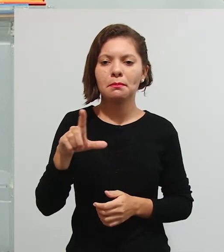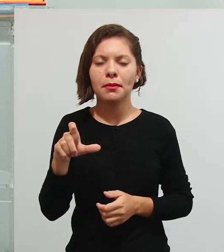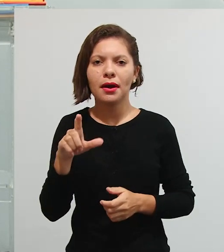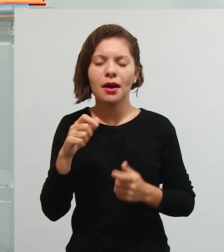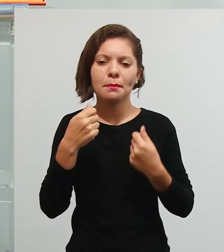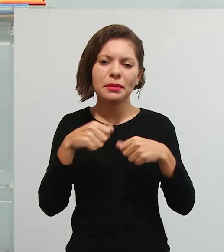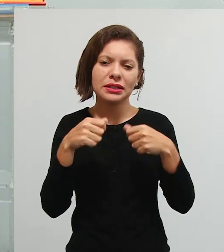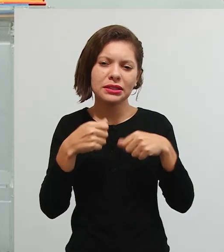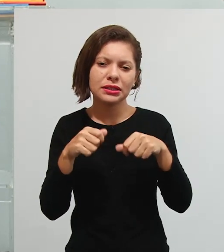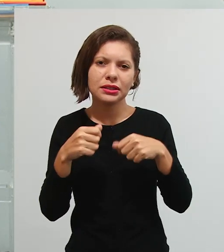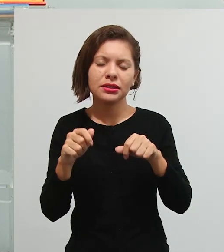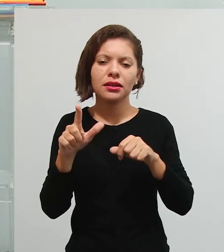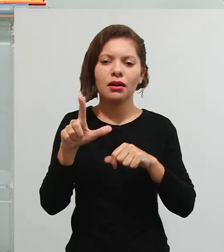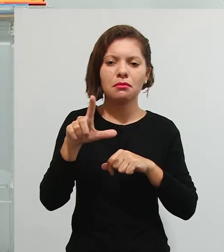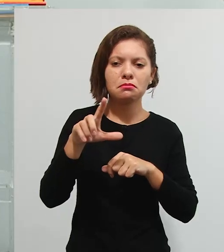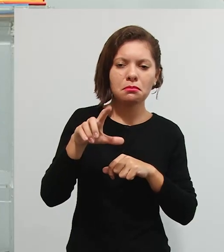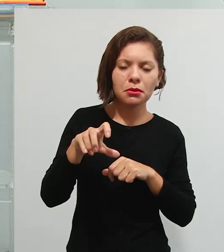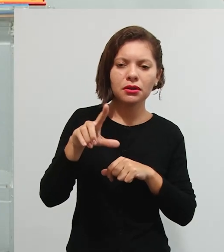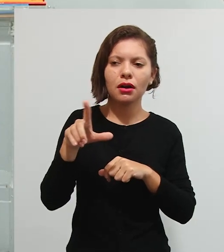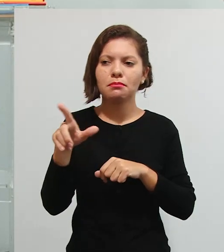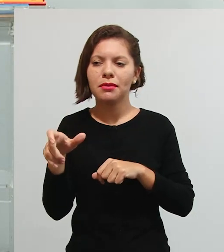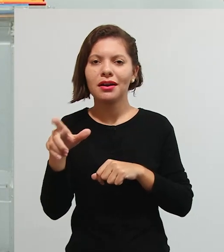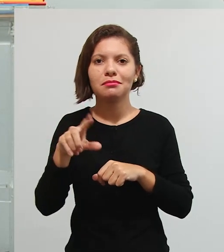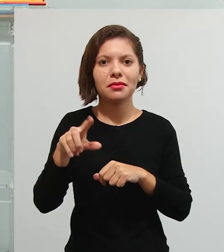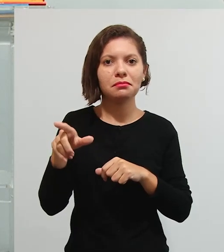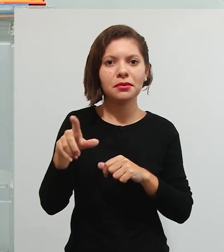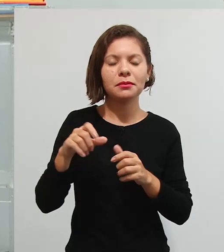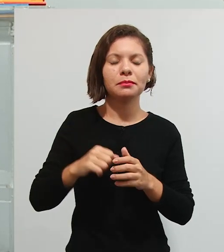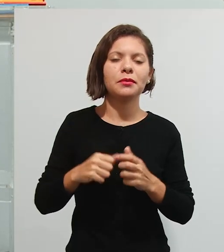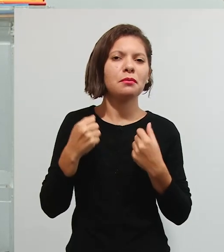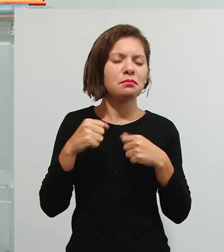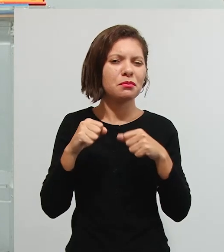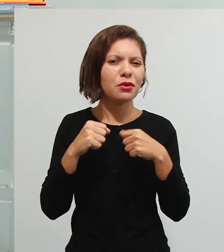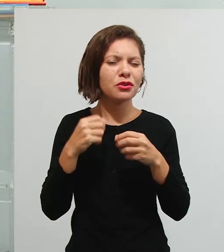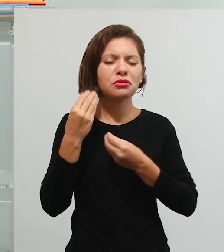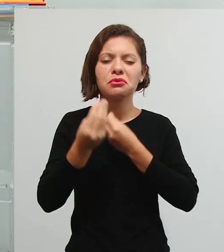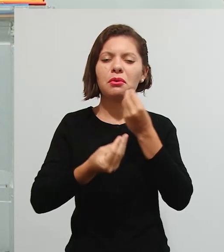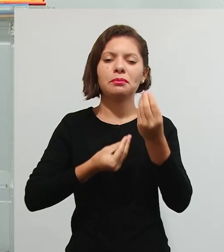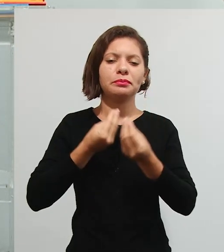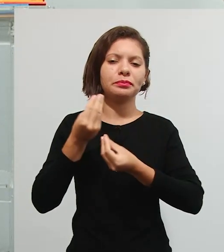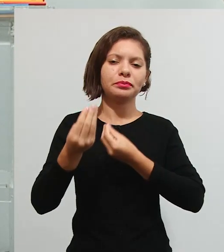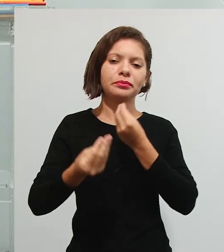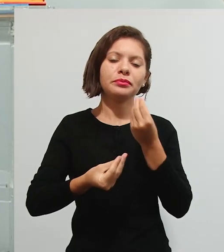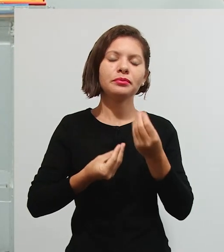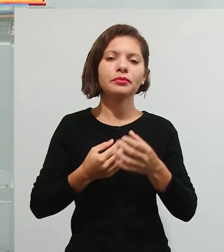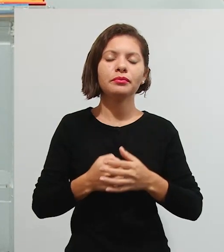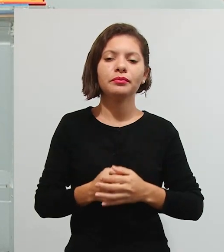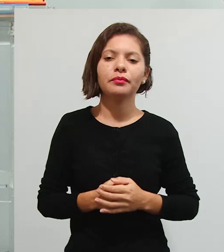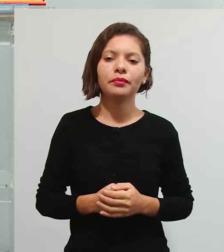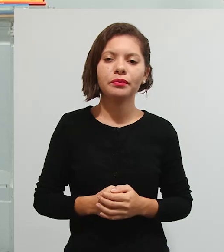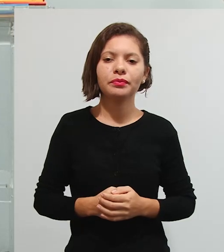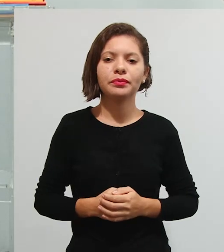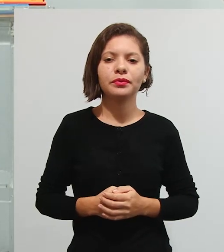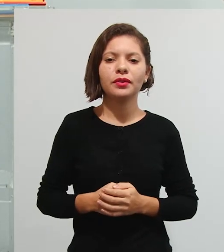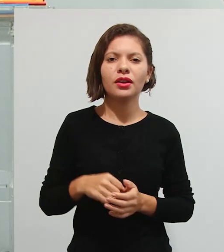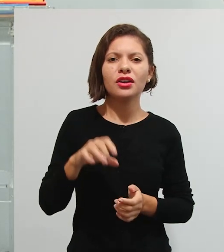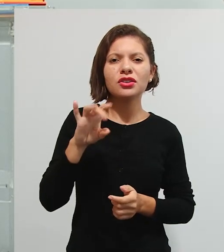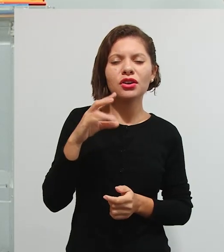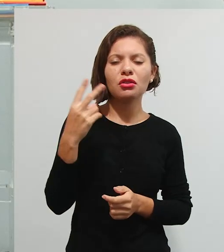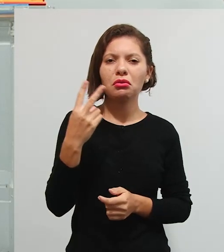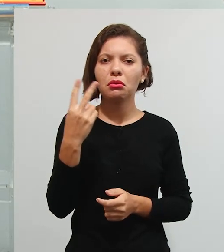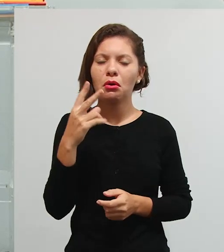o desenho de algo. Então, por exemplo, o desenho de um mouse, o desenho de uma caneta, o desenho de um livro, de um teclado, de uma